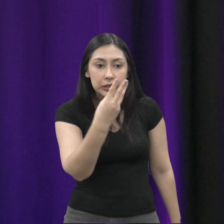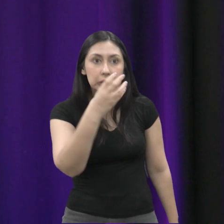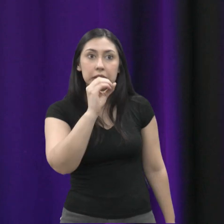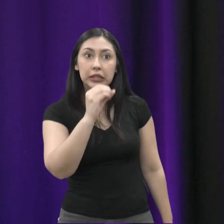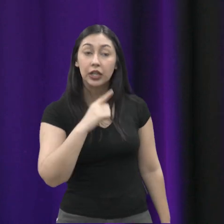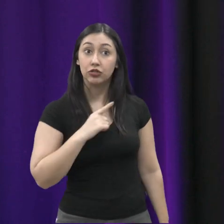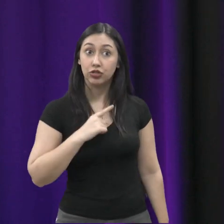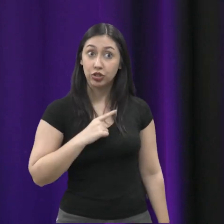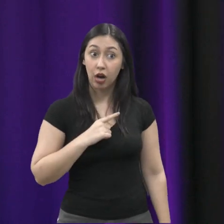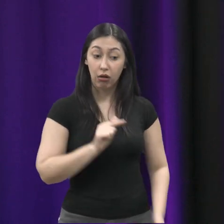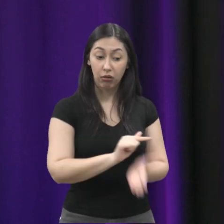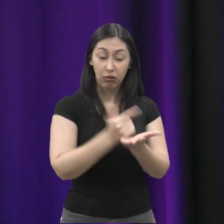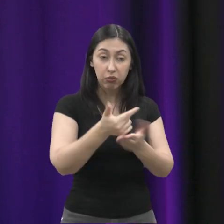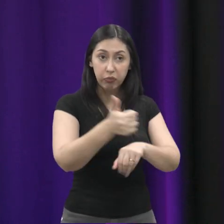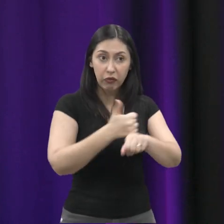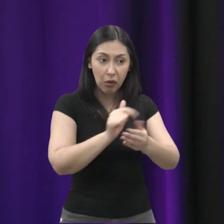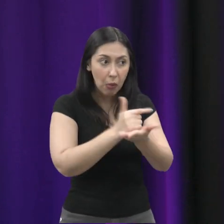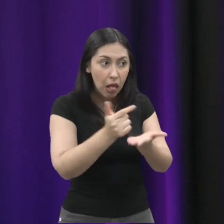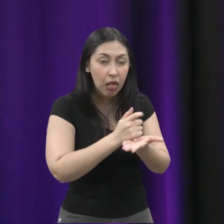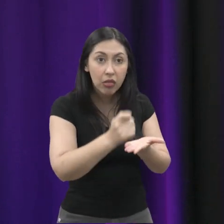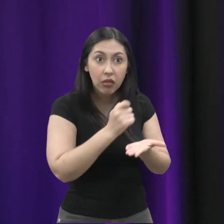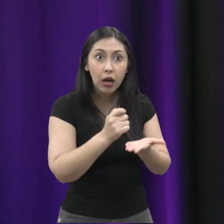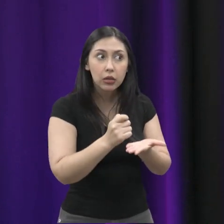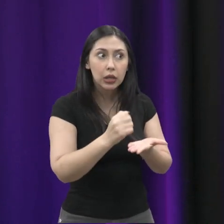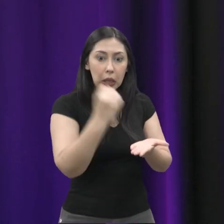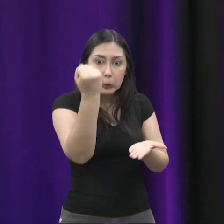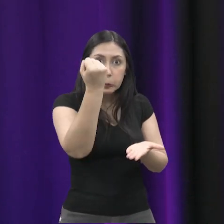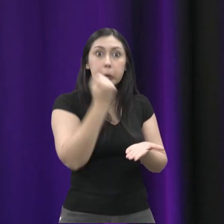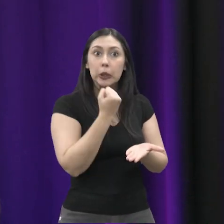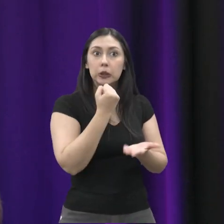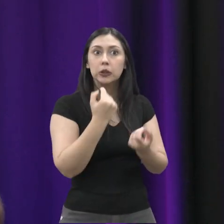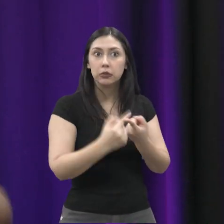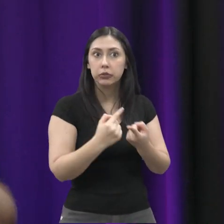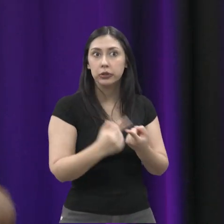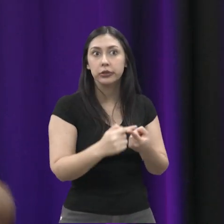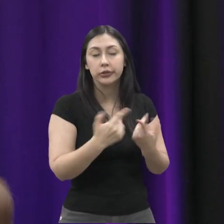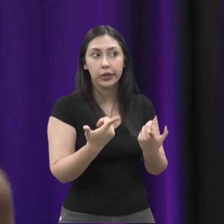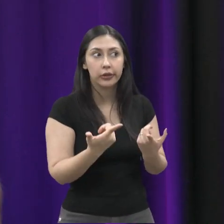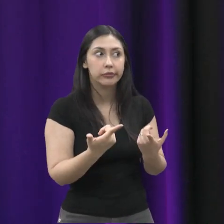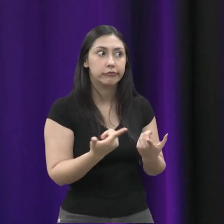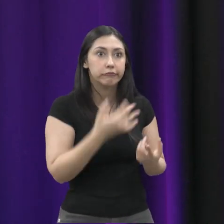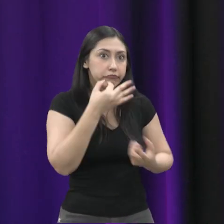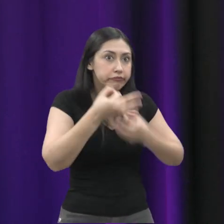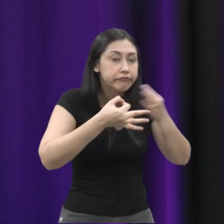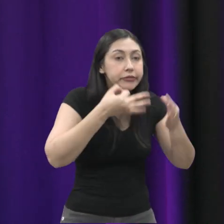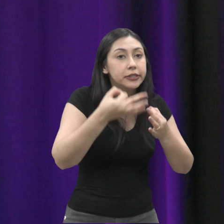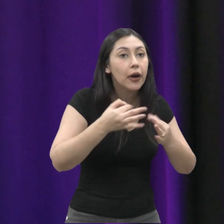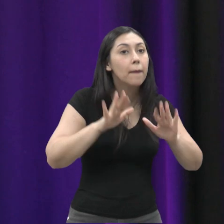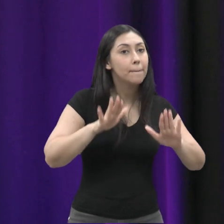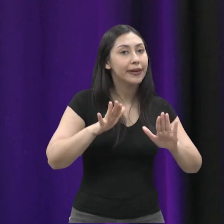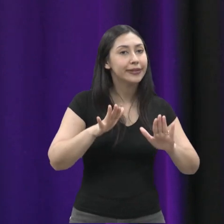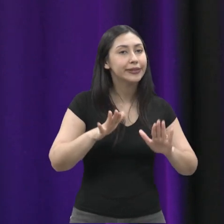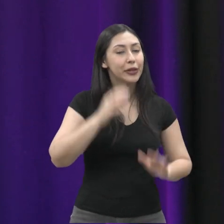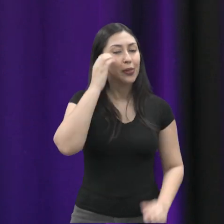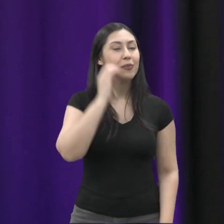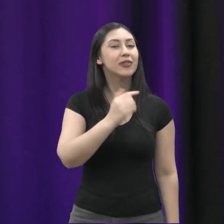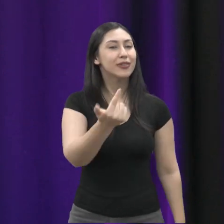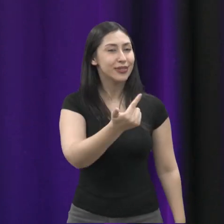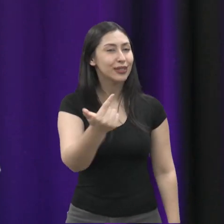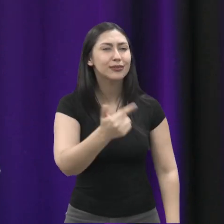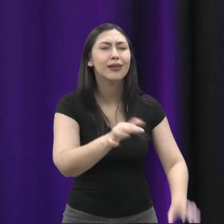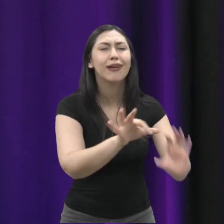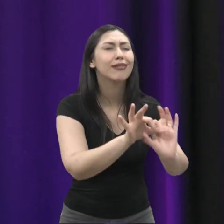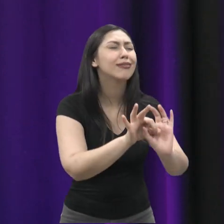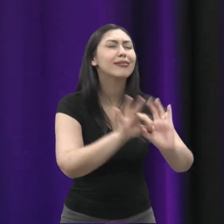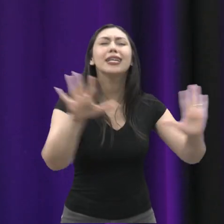1830, que era um crítico de Dom Pedro I. Mas Dom Pedro II era diferente e era visto como um monarca mais liberal e que permitia a